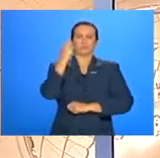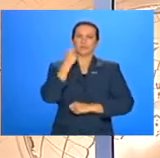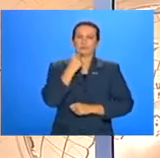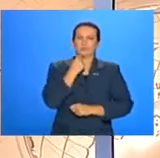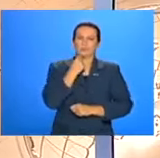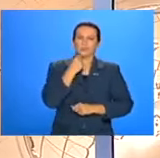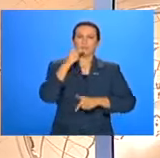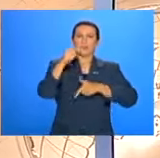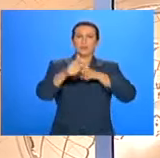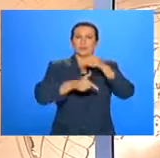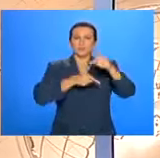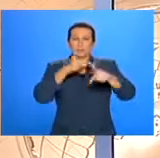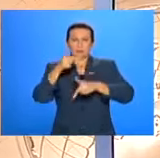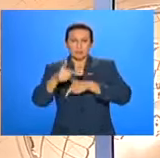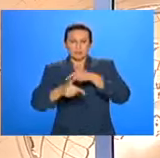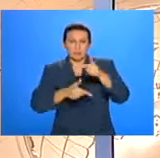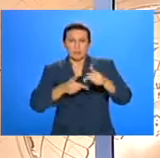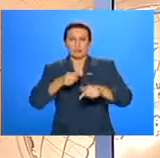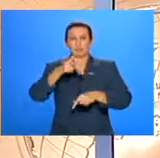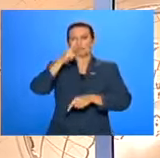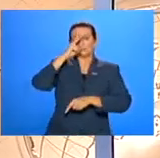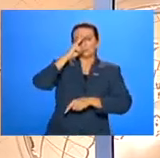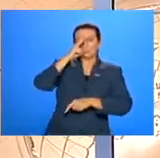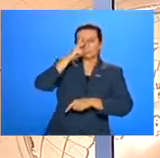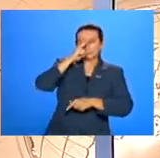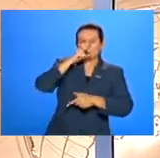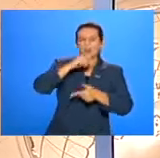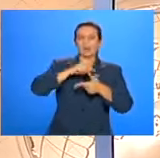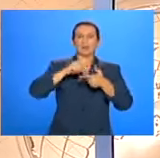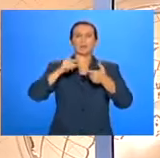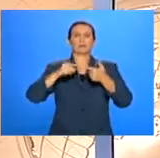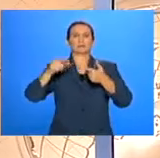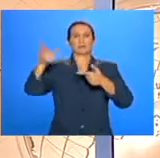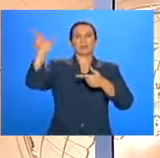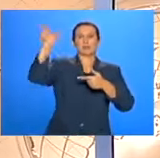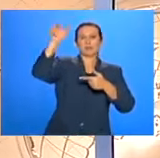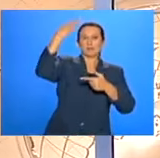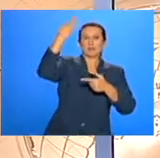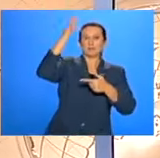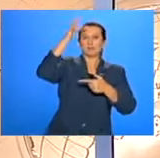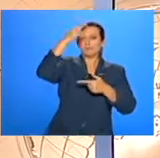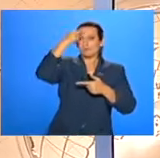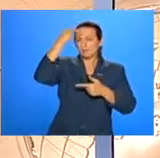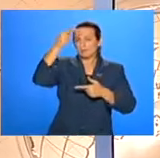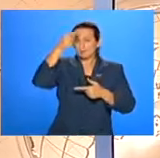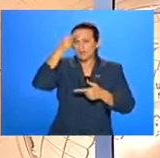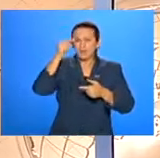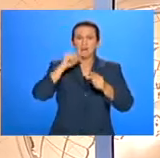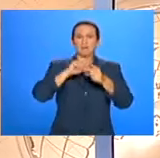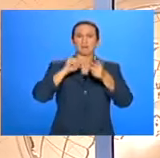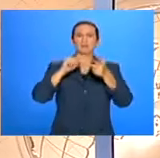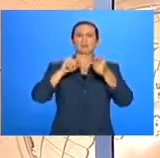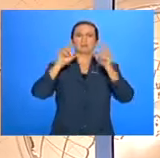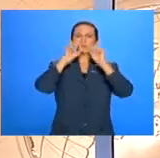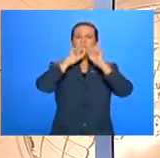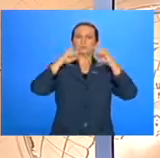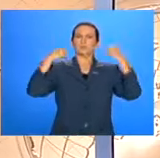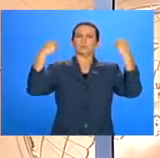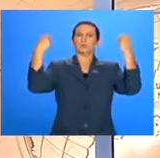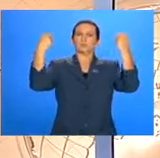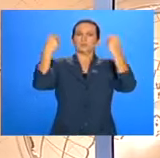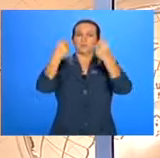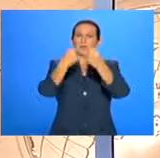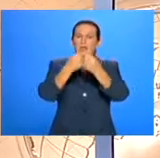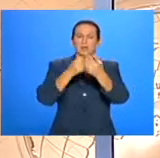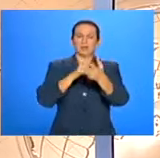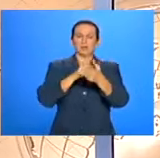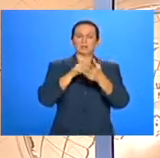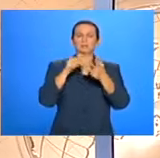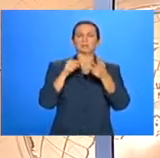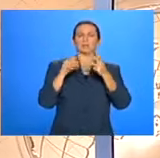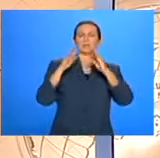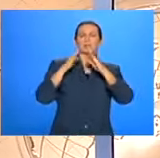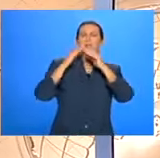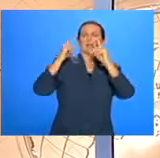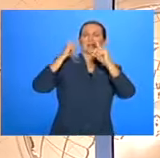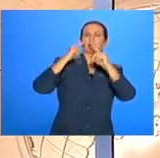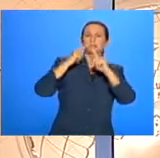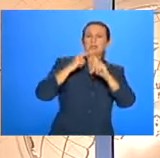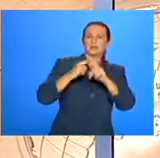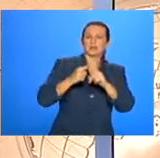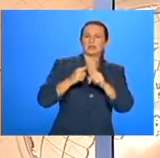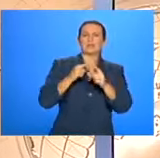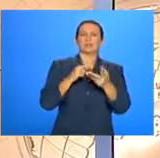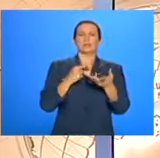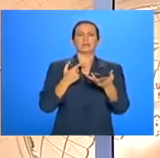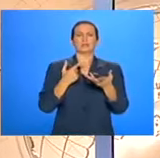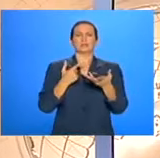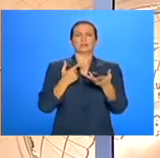ensino básico e superior, em preleções de maneira em geral, em cerimônias religiosas, no corpo da equipe com